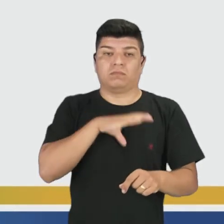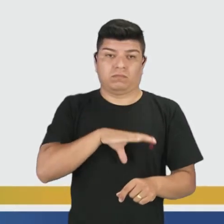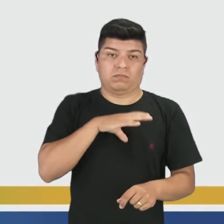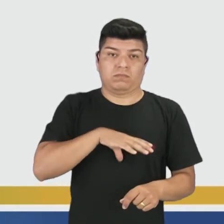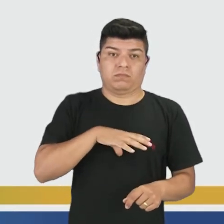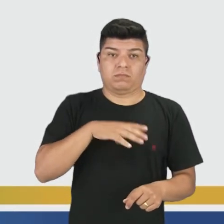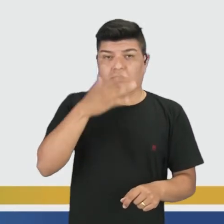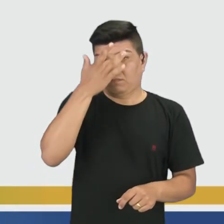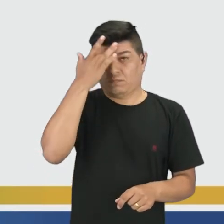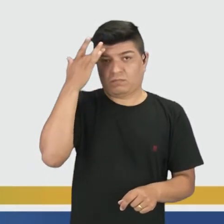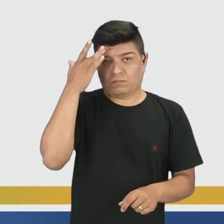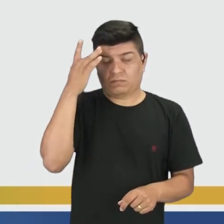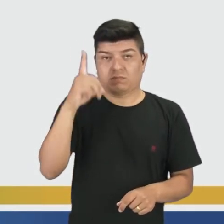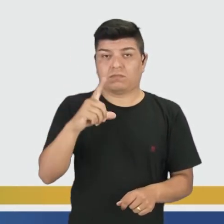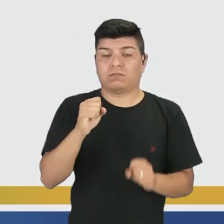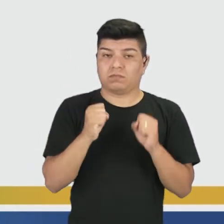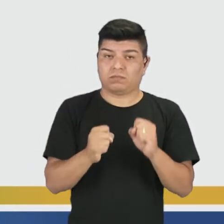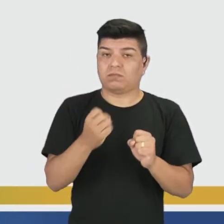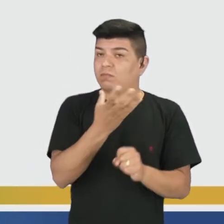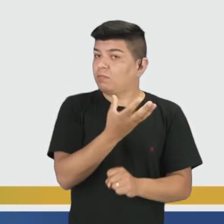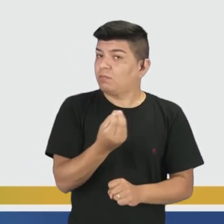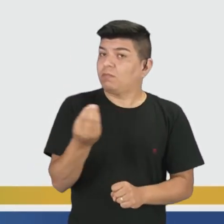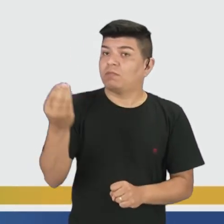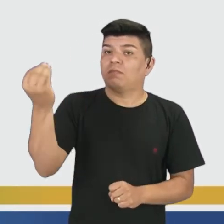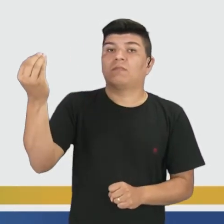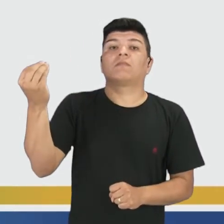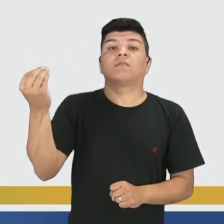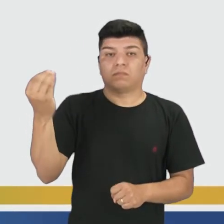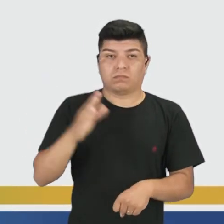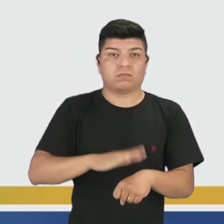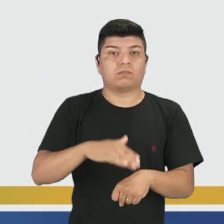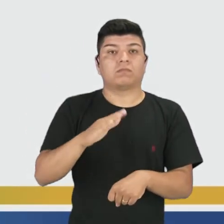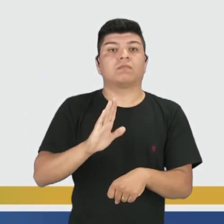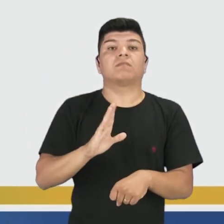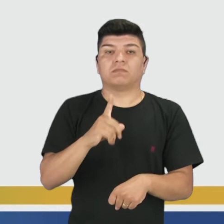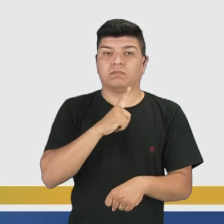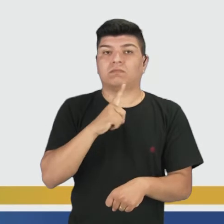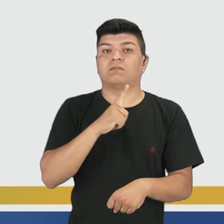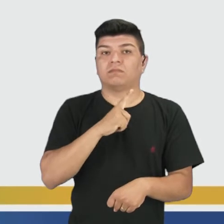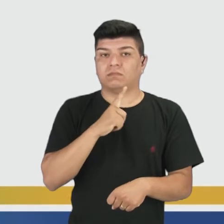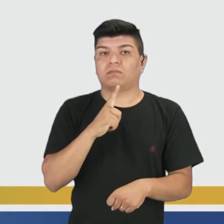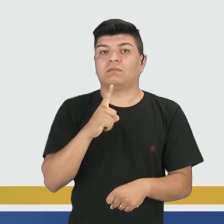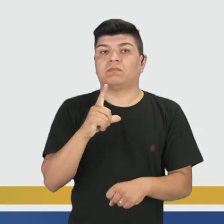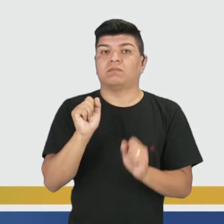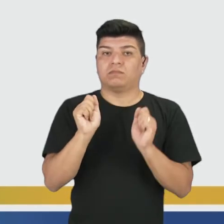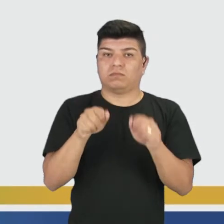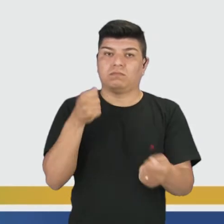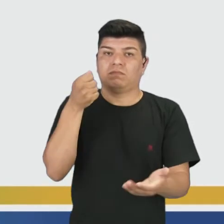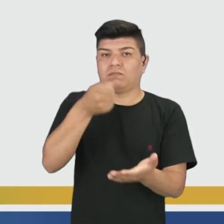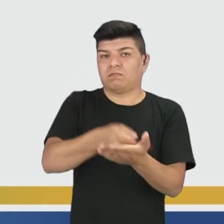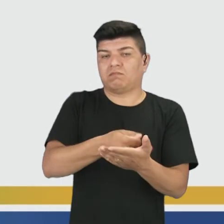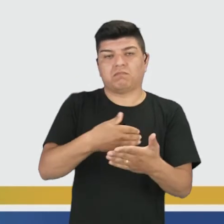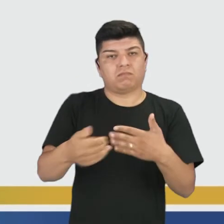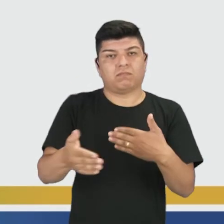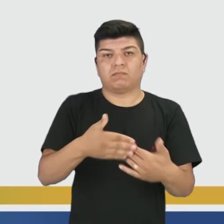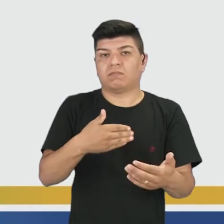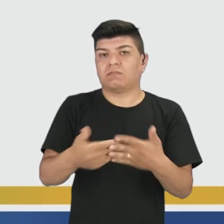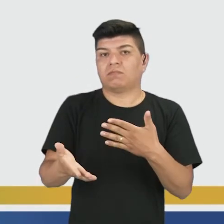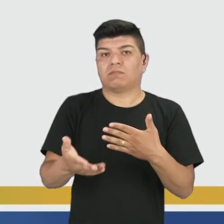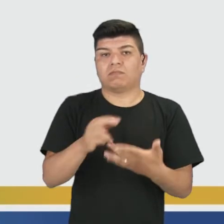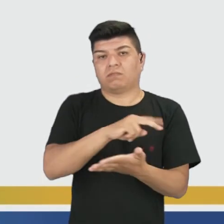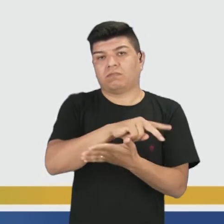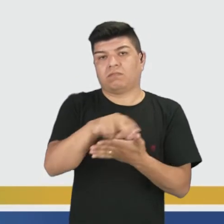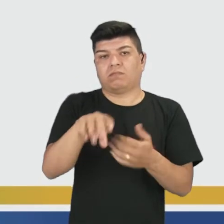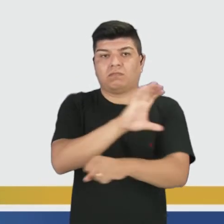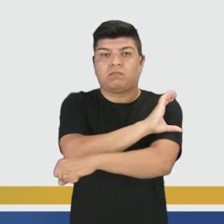essas pessoas mais abastadas podem viajar para lugares que isso é muito mais acessível e eles podem pagar qualquer tipo de